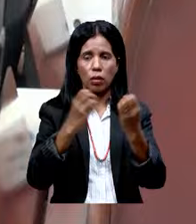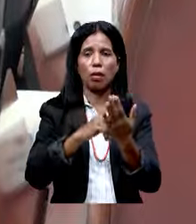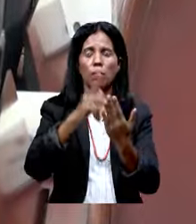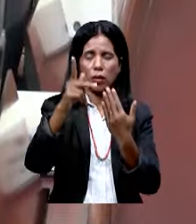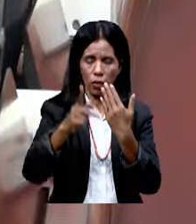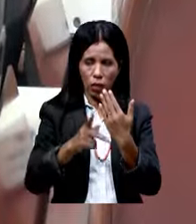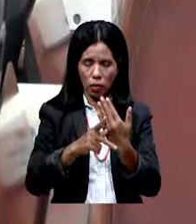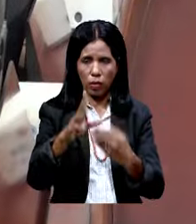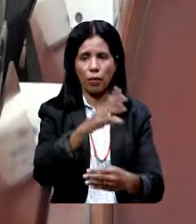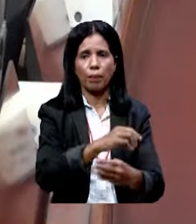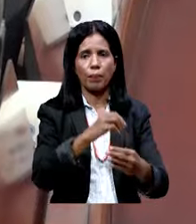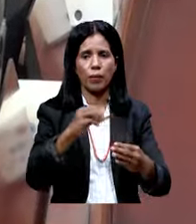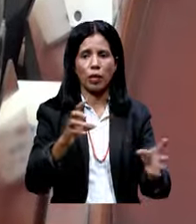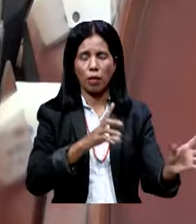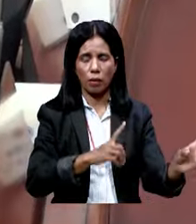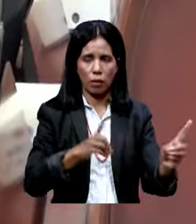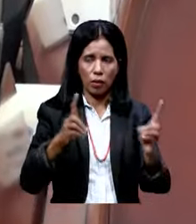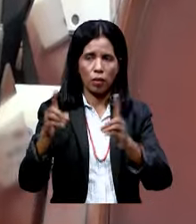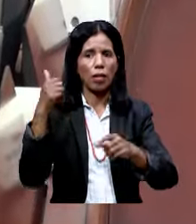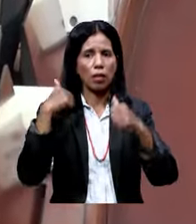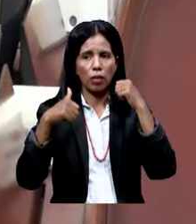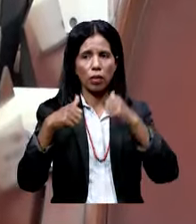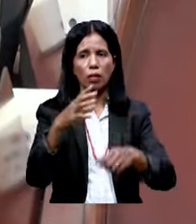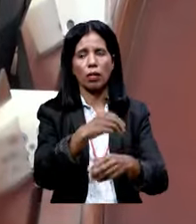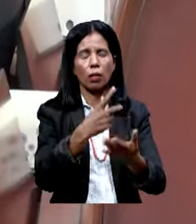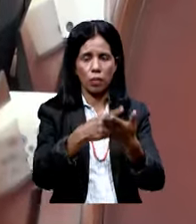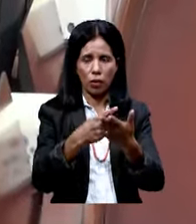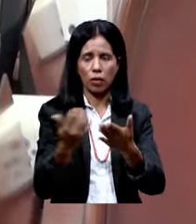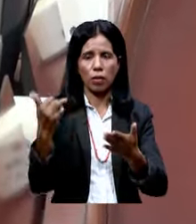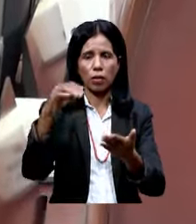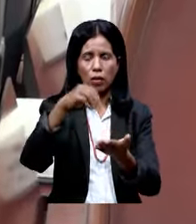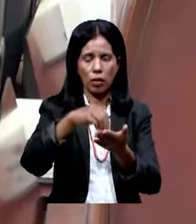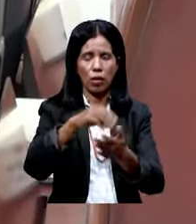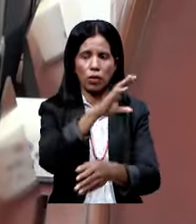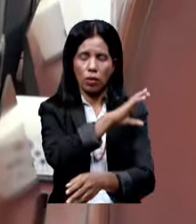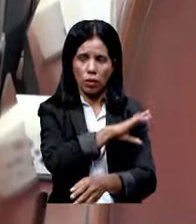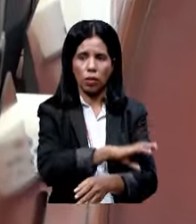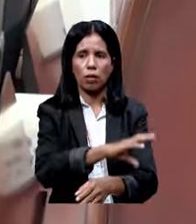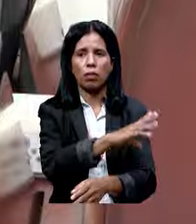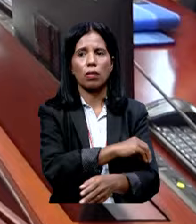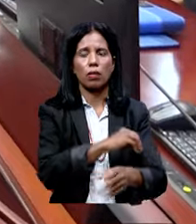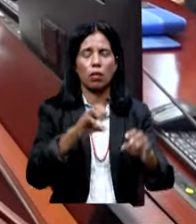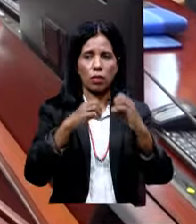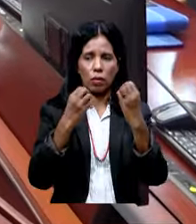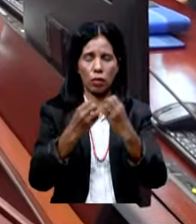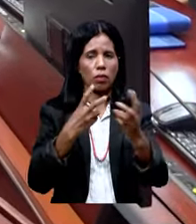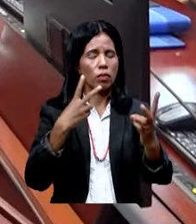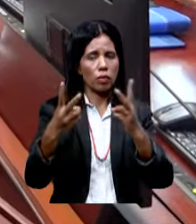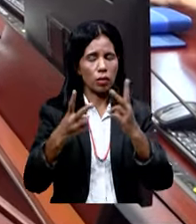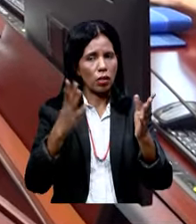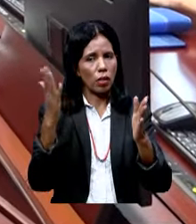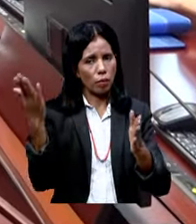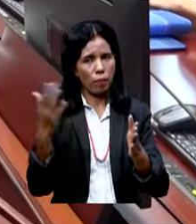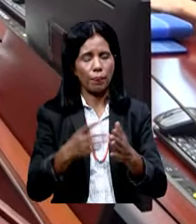programação, concessão, no implementação na atividade, no projeto sira o de garante segurança na organização e a visita refere. Antes